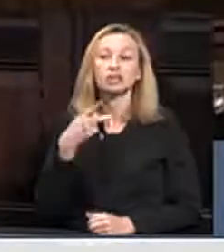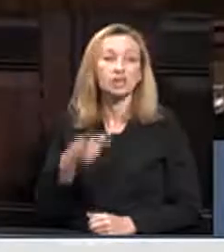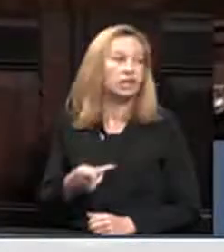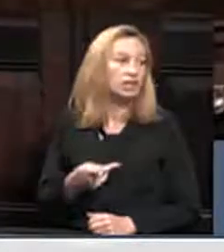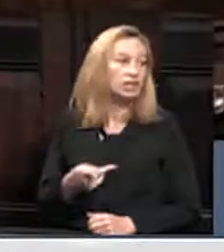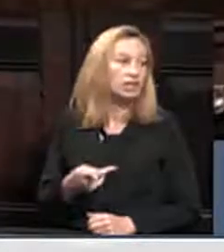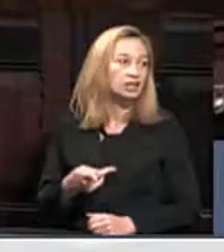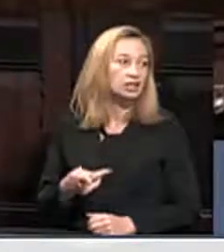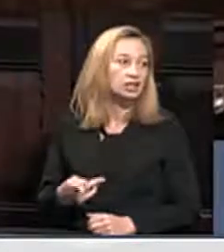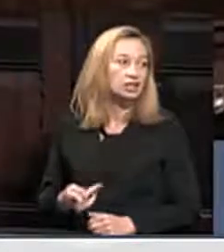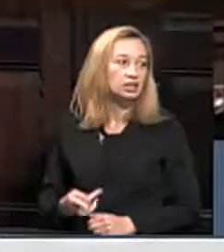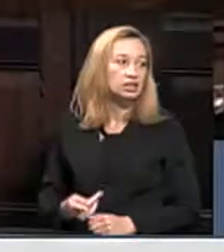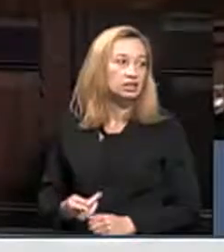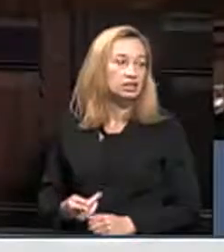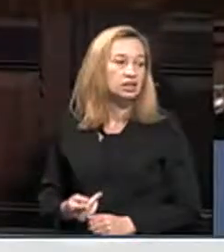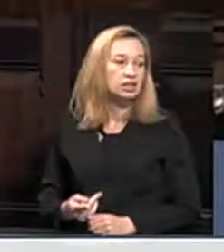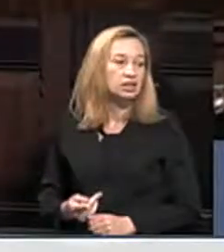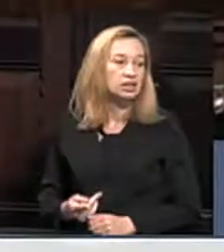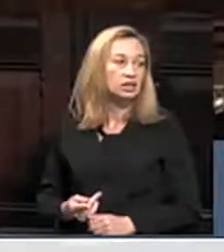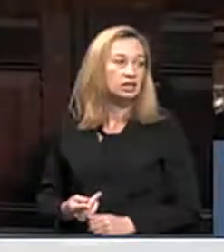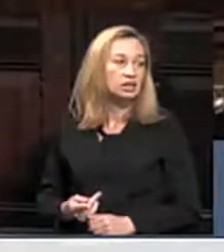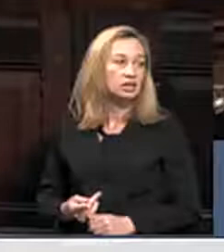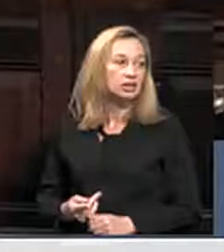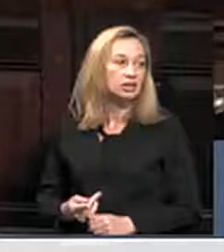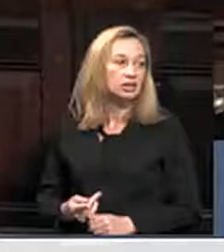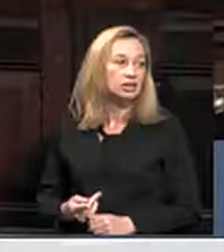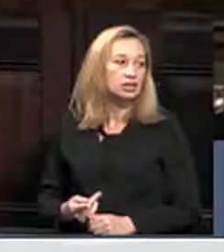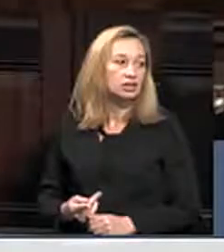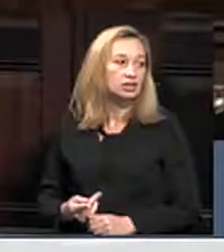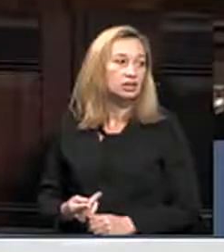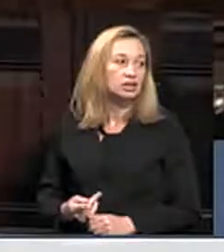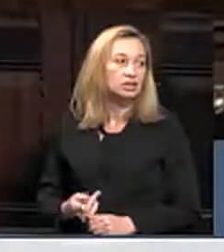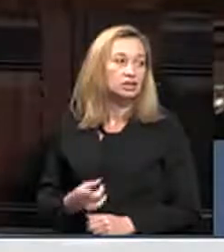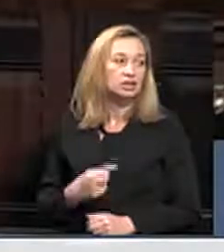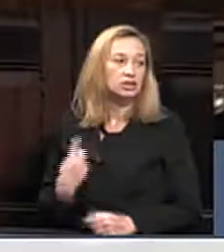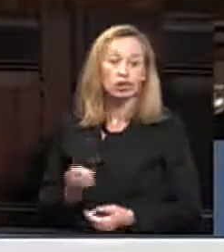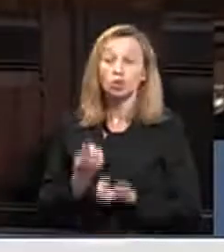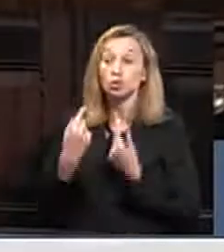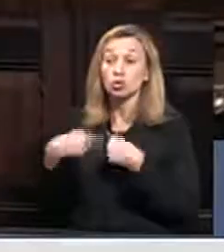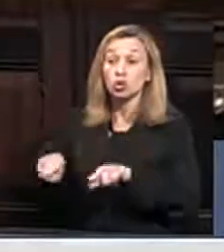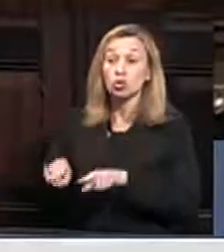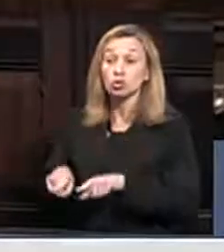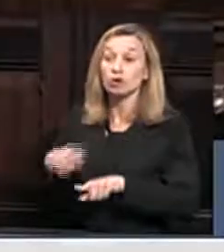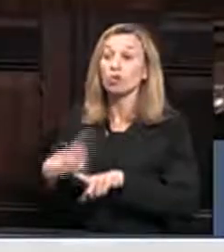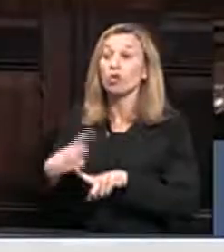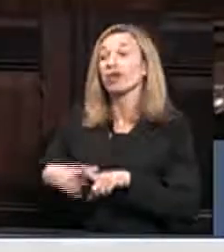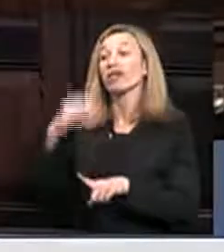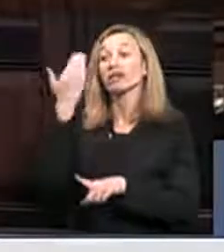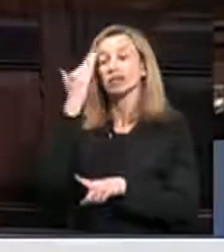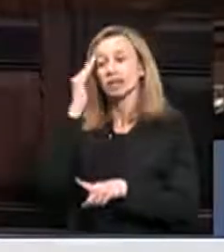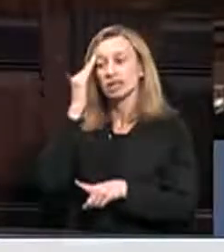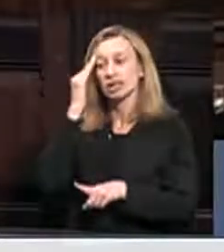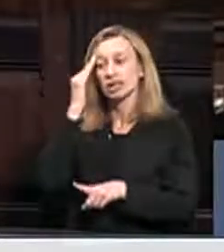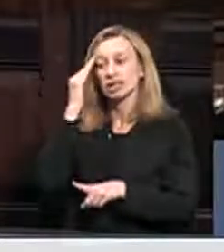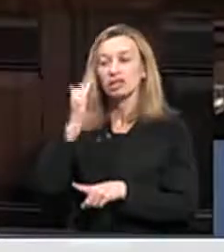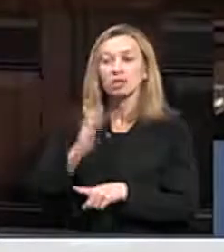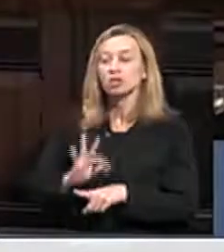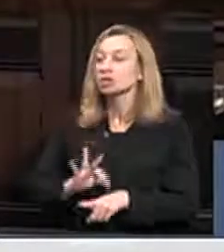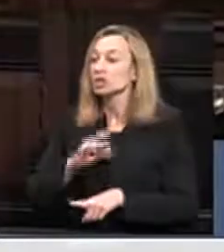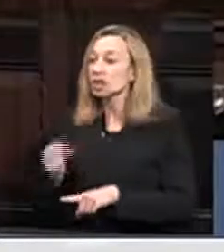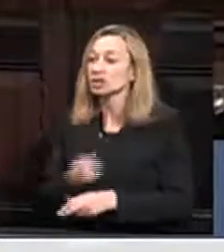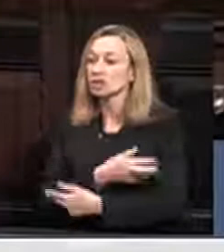que estaríamos na oposição, porque entendemos, entre